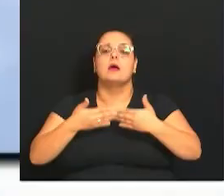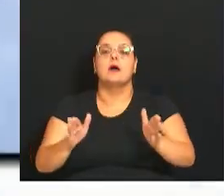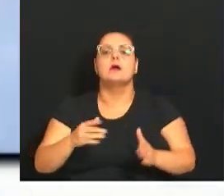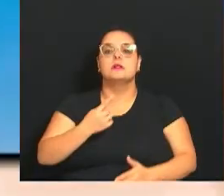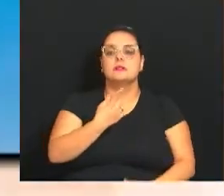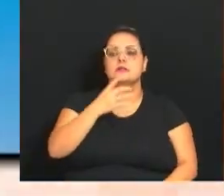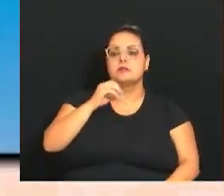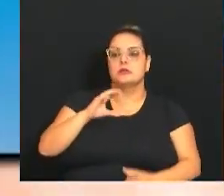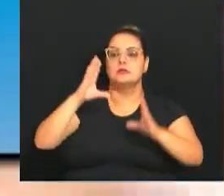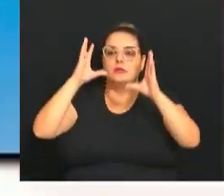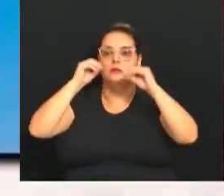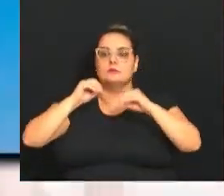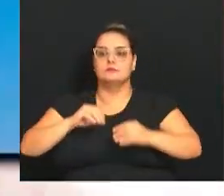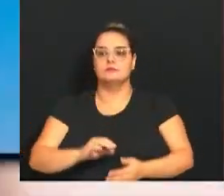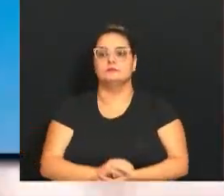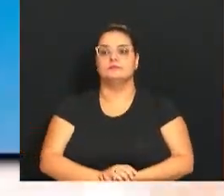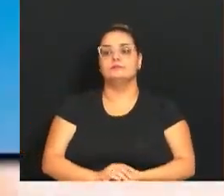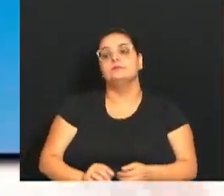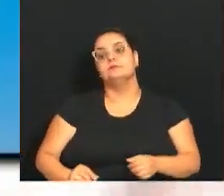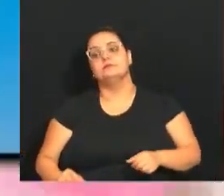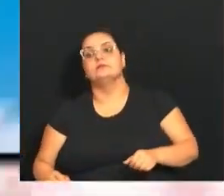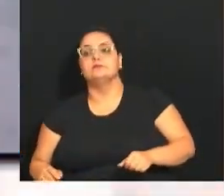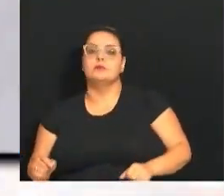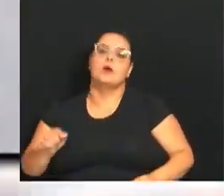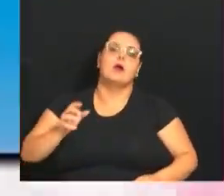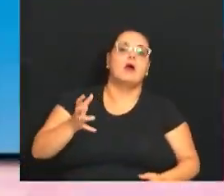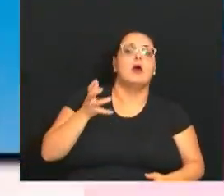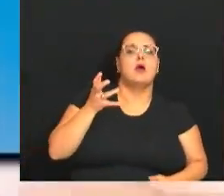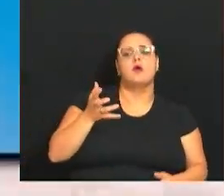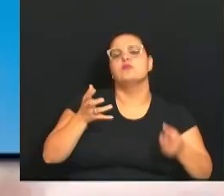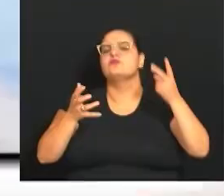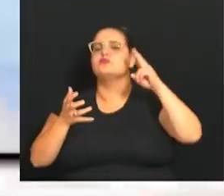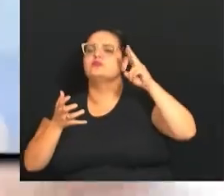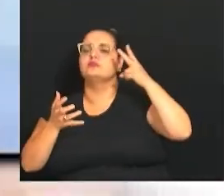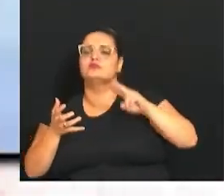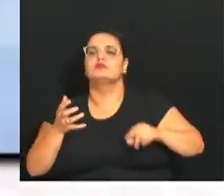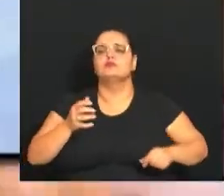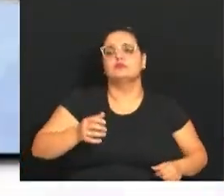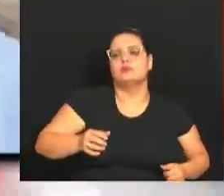noite. Eu tô querendo relembrar.